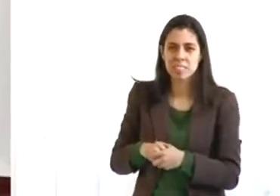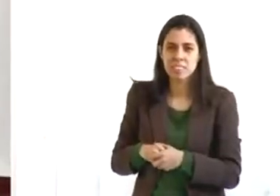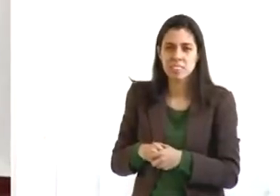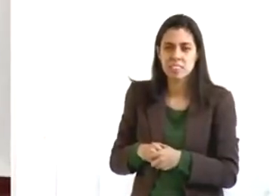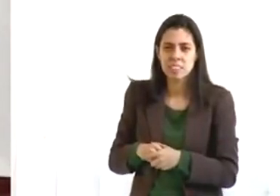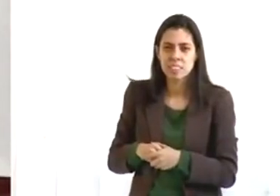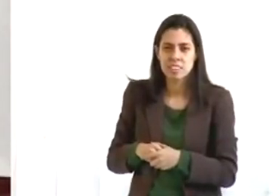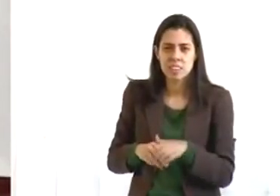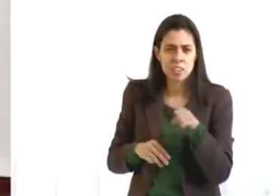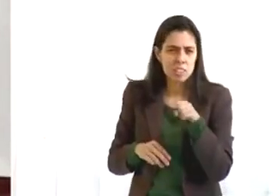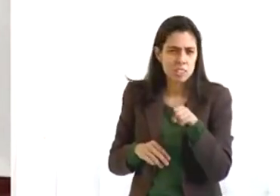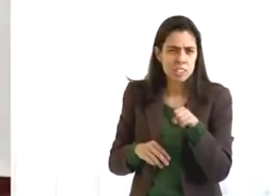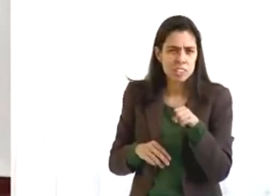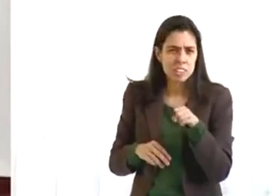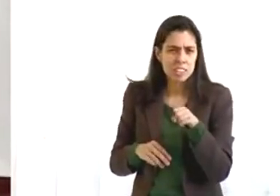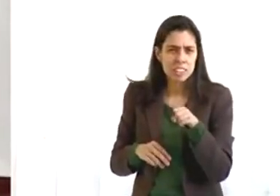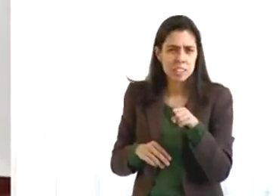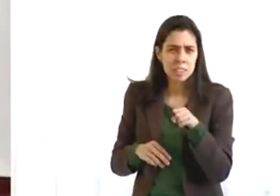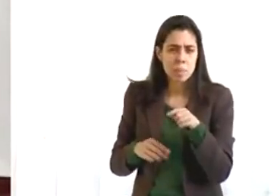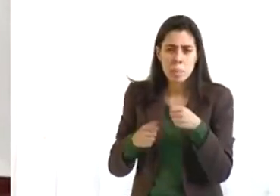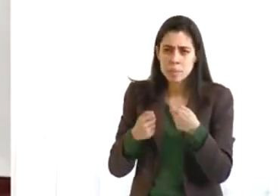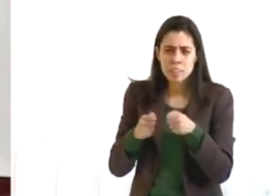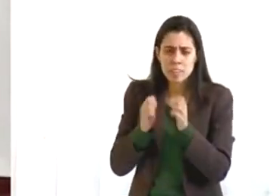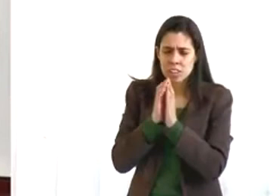gostaria de ter uma experiência assim? Ore por isso.